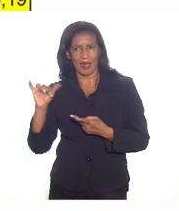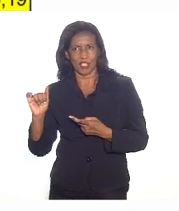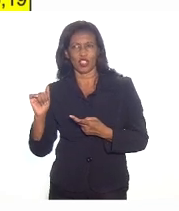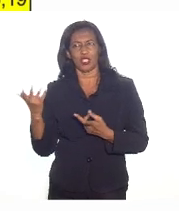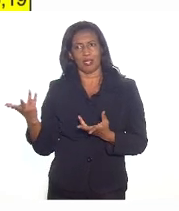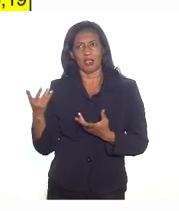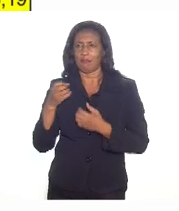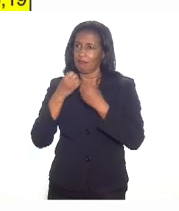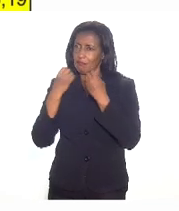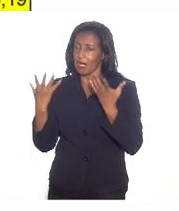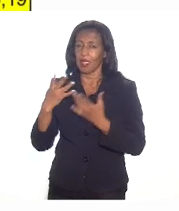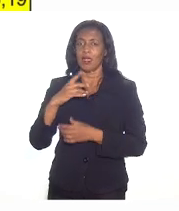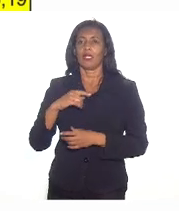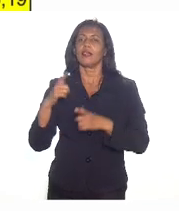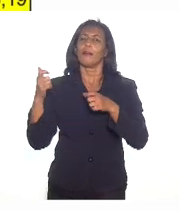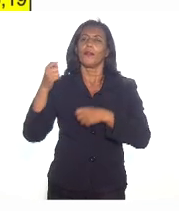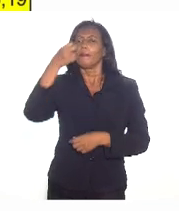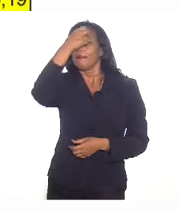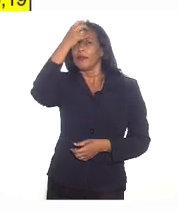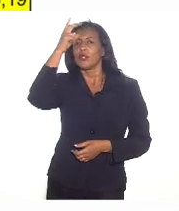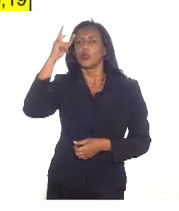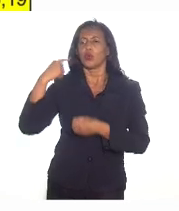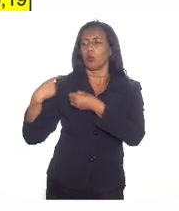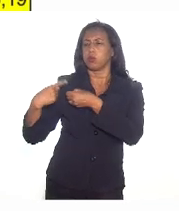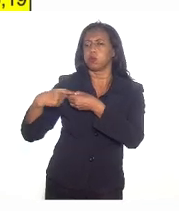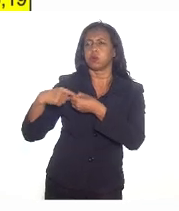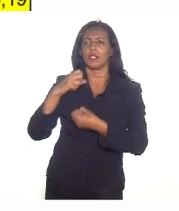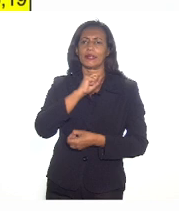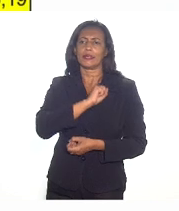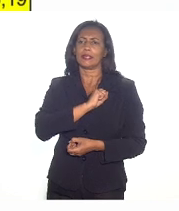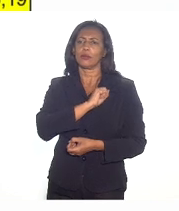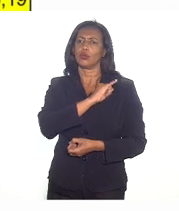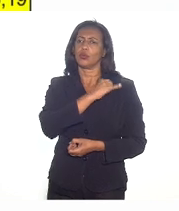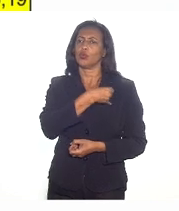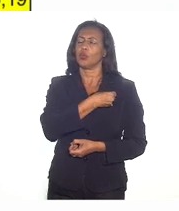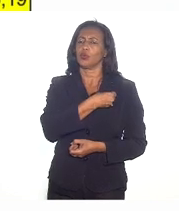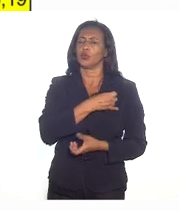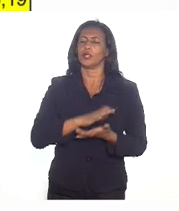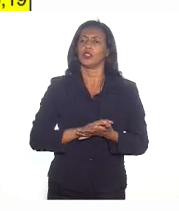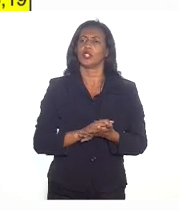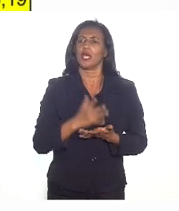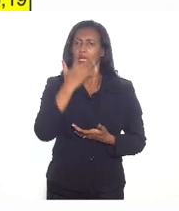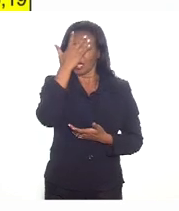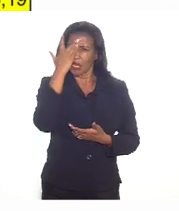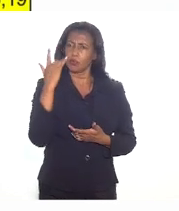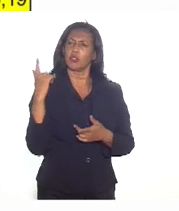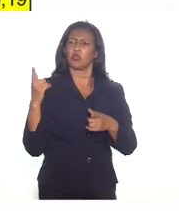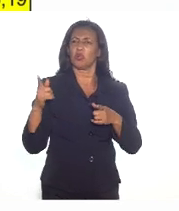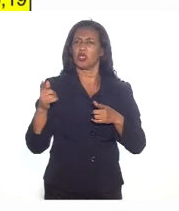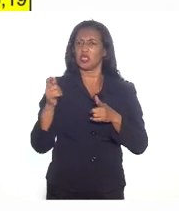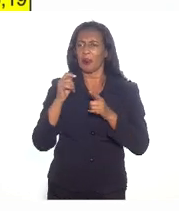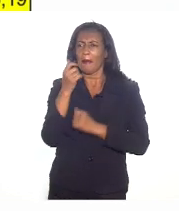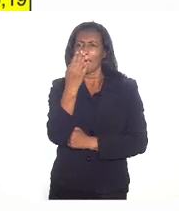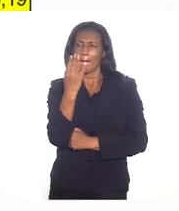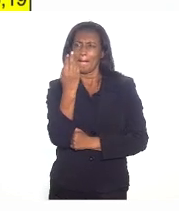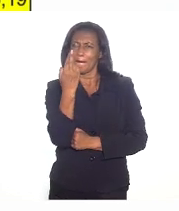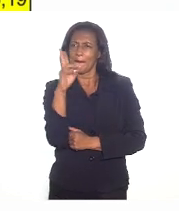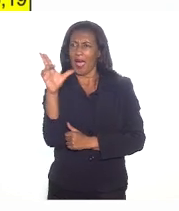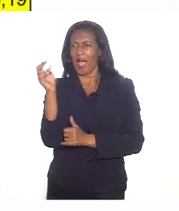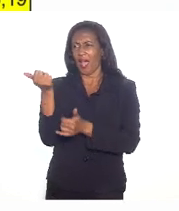um formigueiro, né, então, e também você teve aumento do salário mínimo, então, com isso, as pessoas frequentam mais botequim, aí é muito